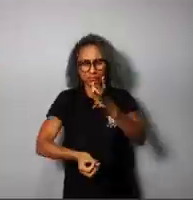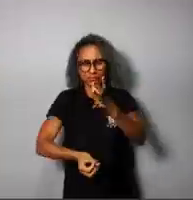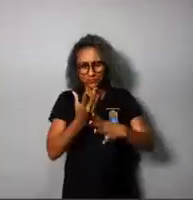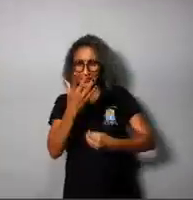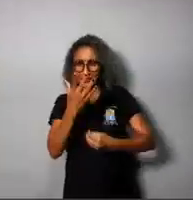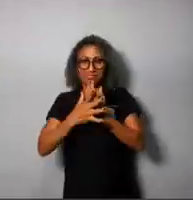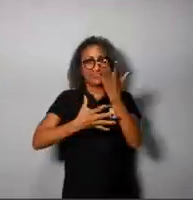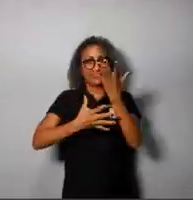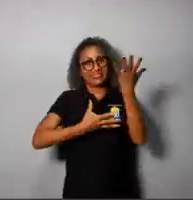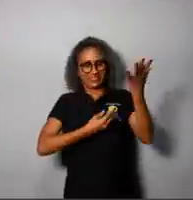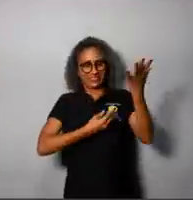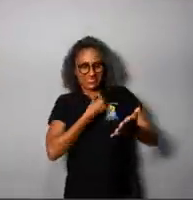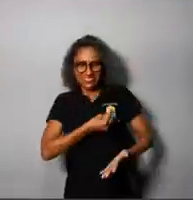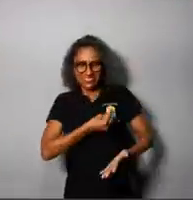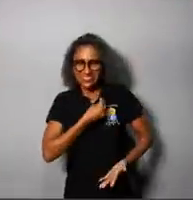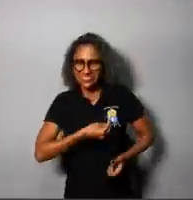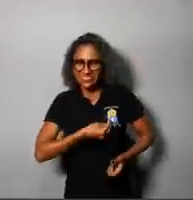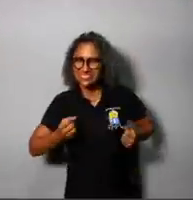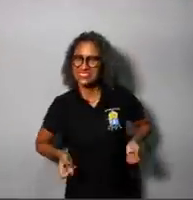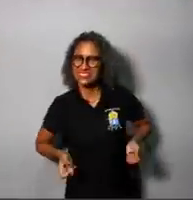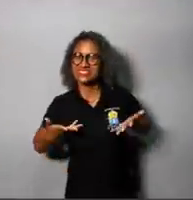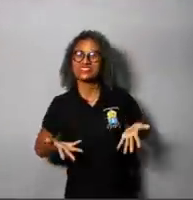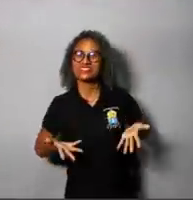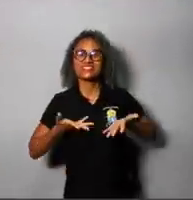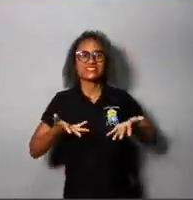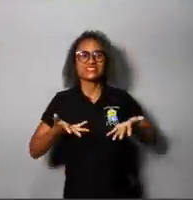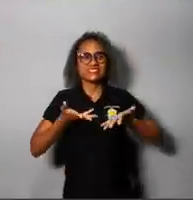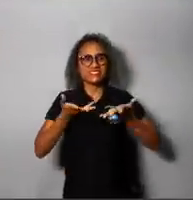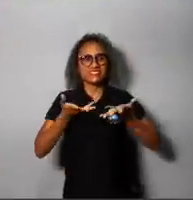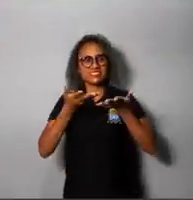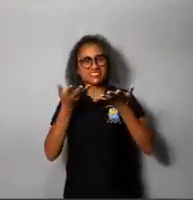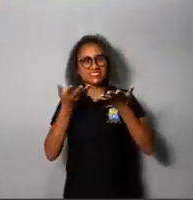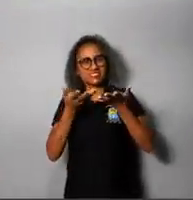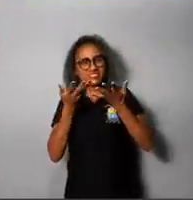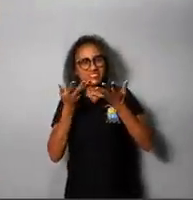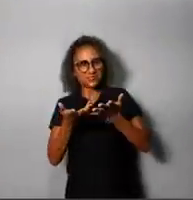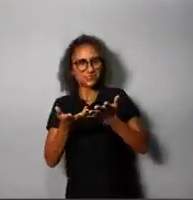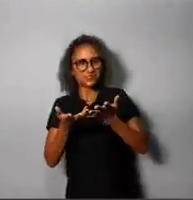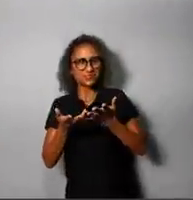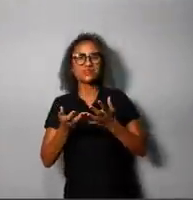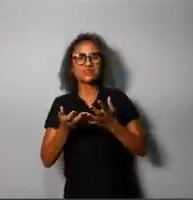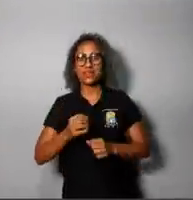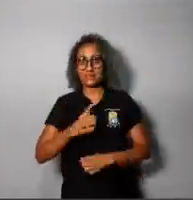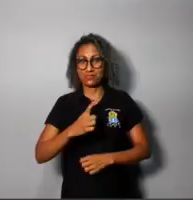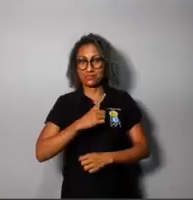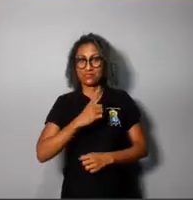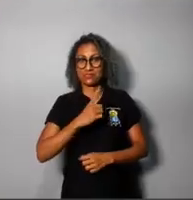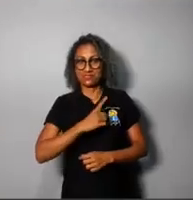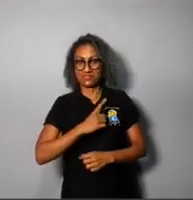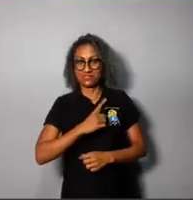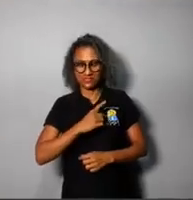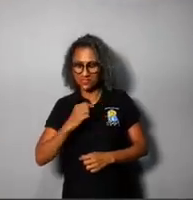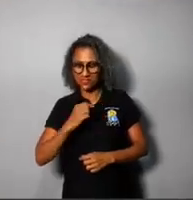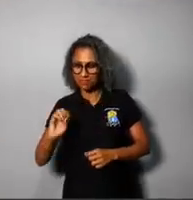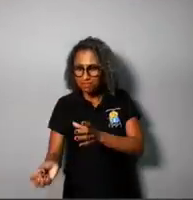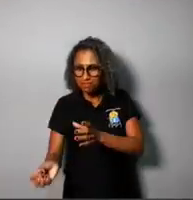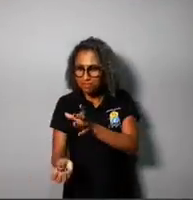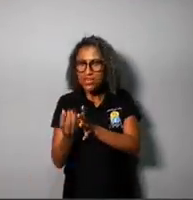vem despontar. Este trigo maduro, a colheita